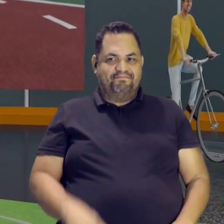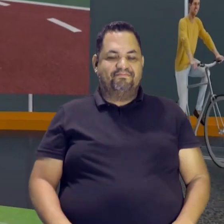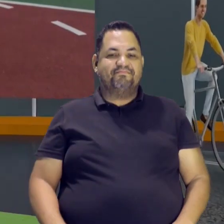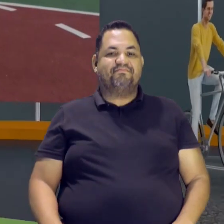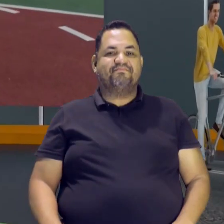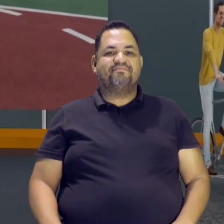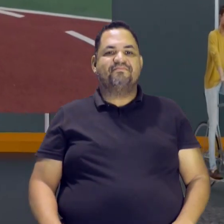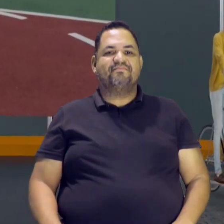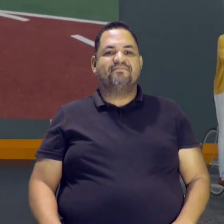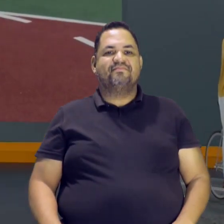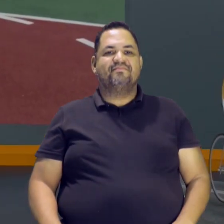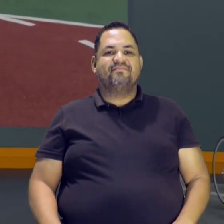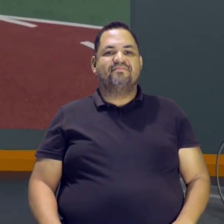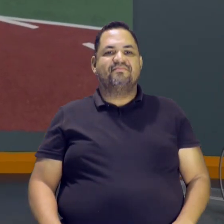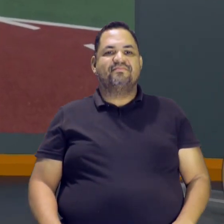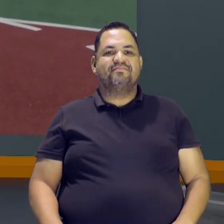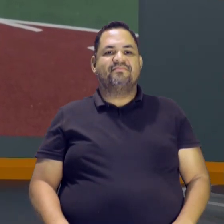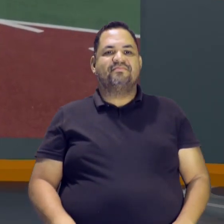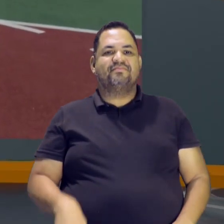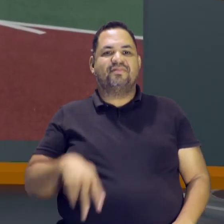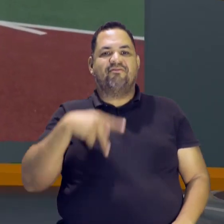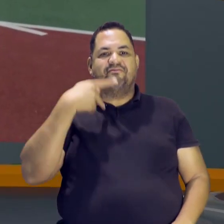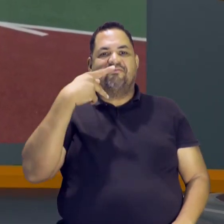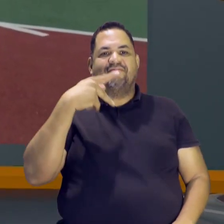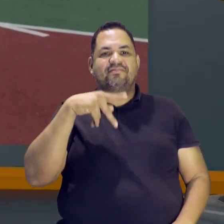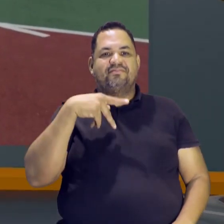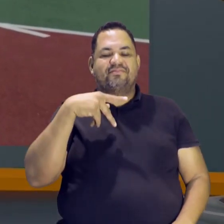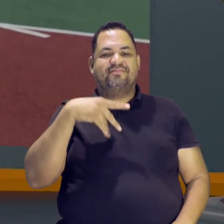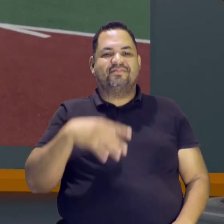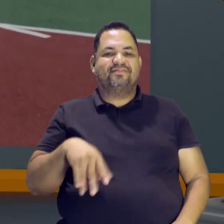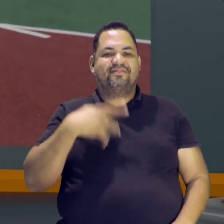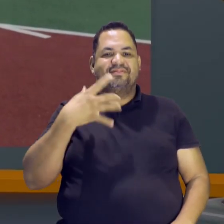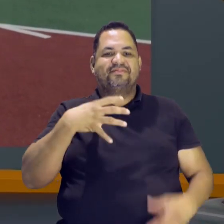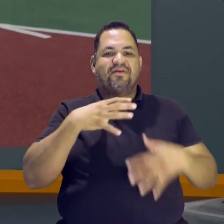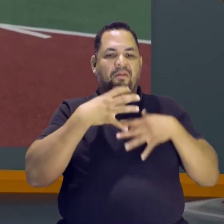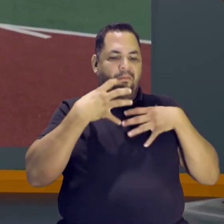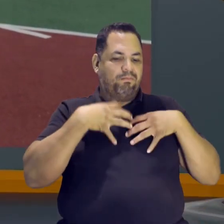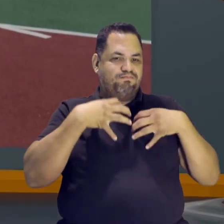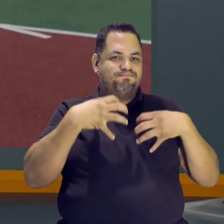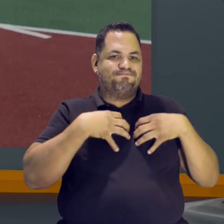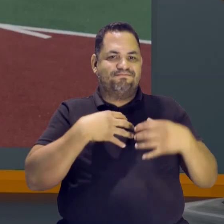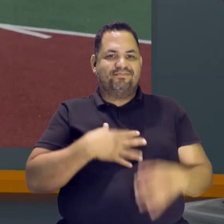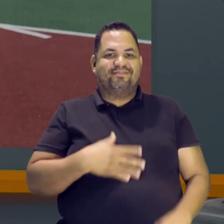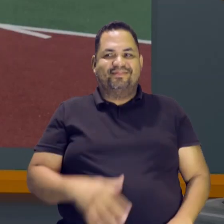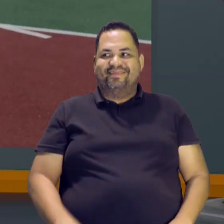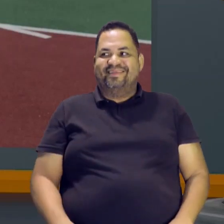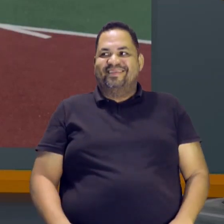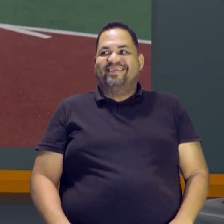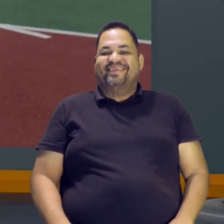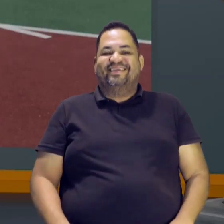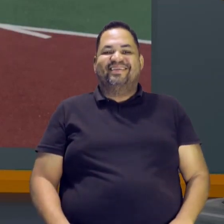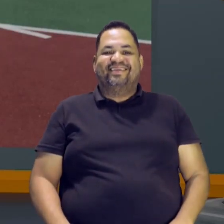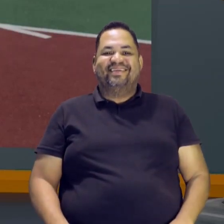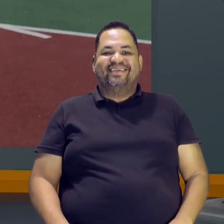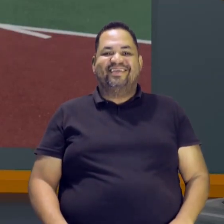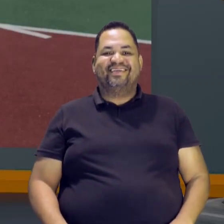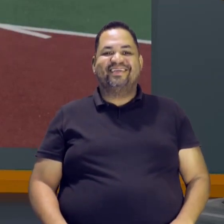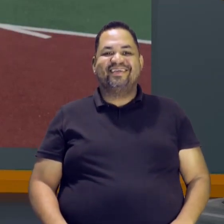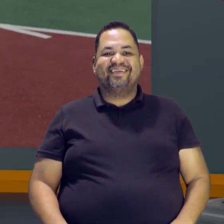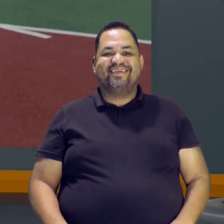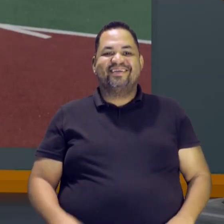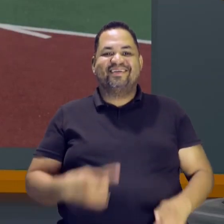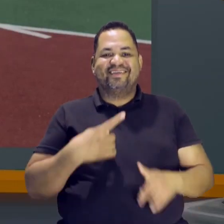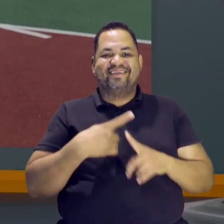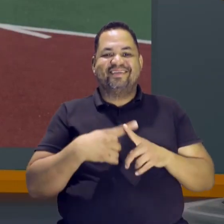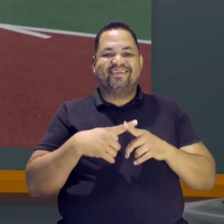aproximando agora, me chamou, falou que eu estava fofinha. Me chamou de Nubank. Você acredita num negócio desse? Só porque eu tô de